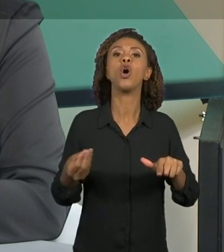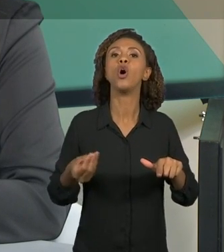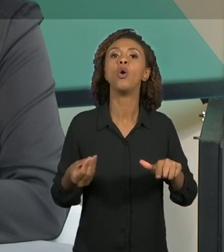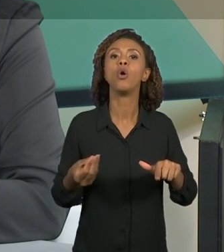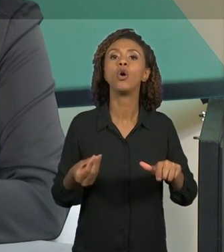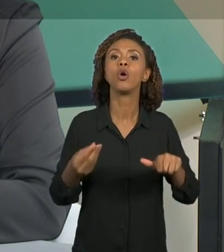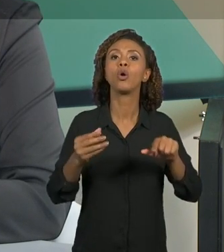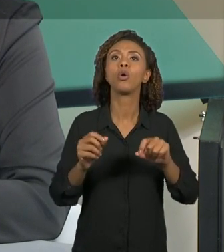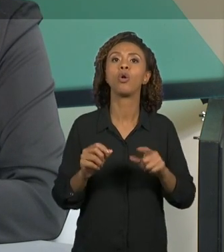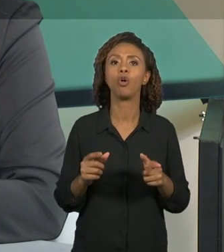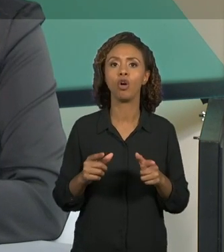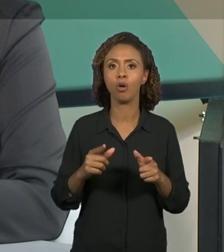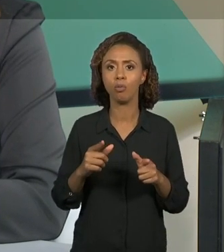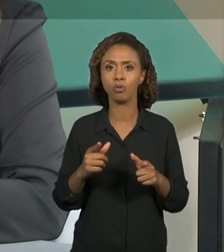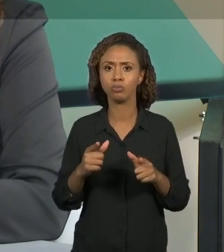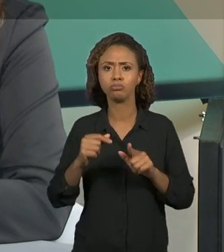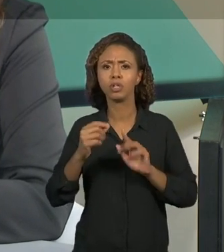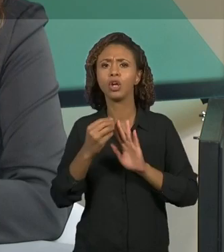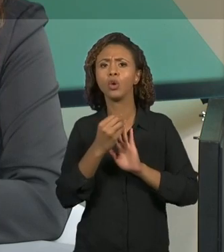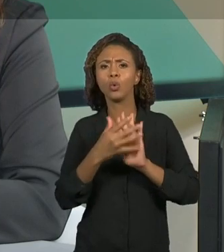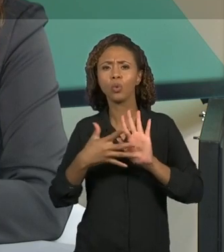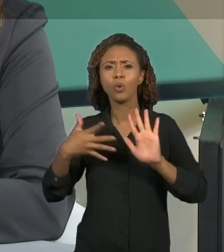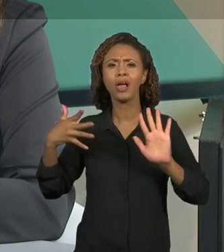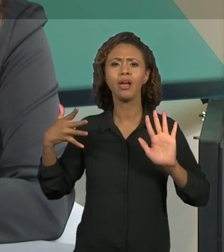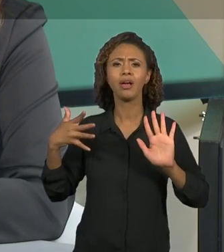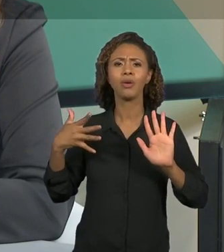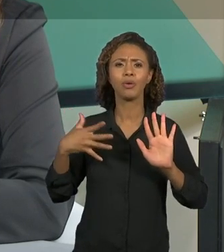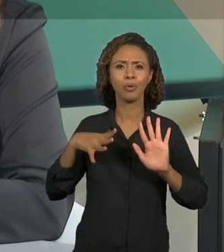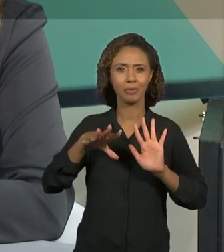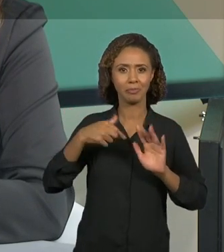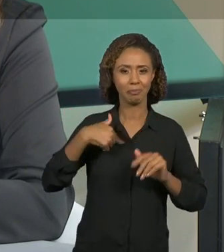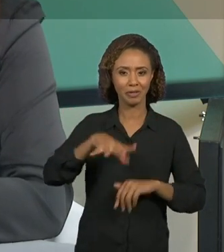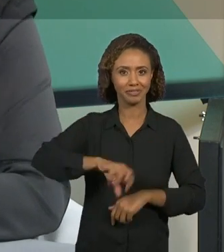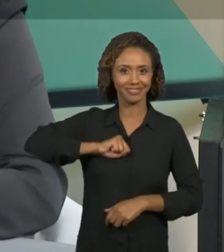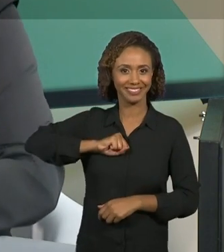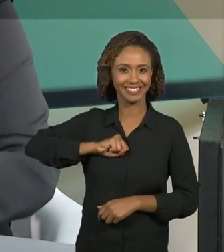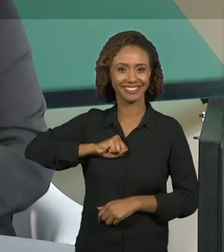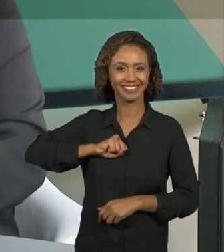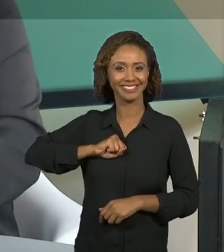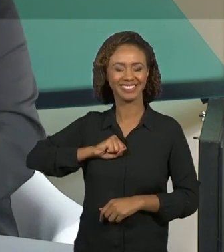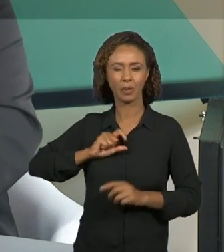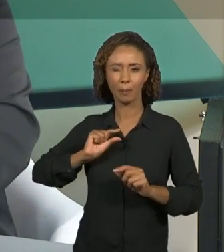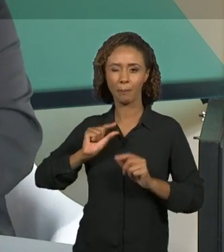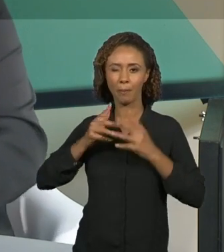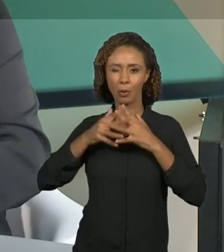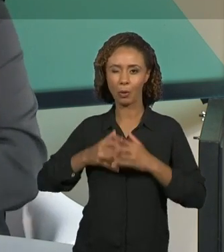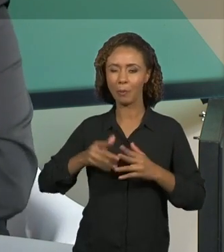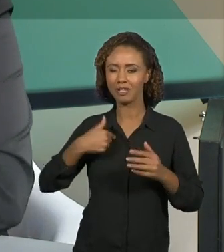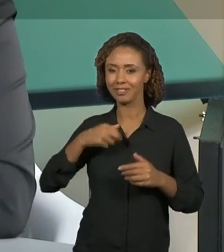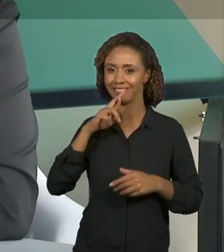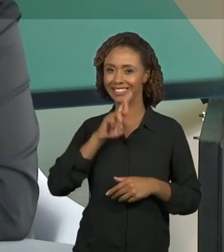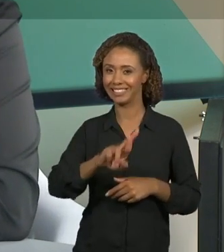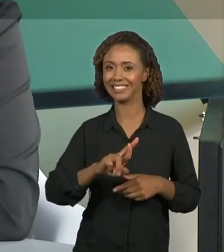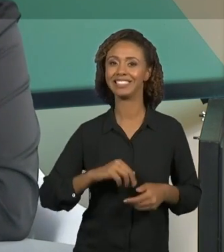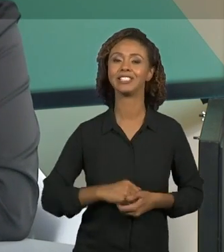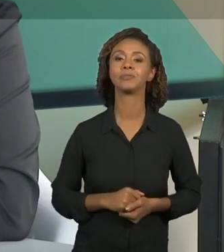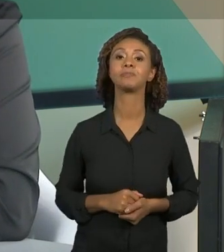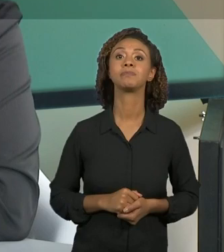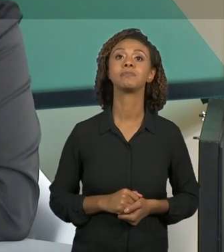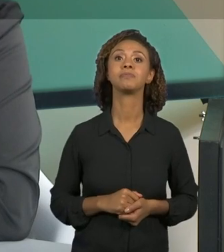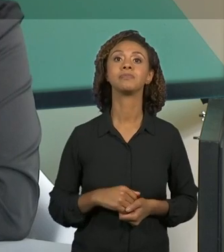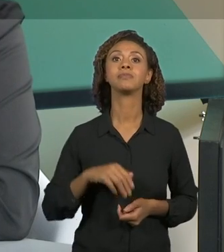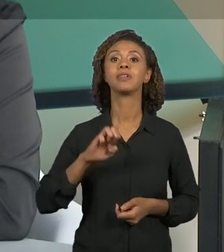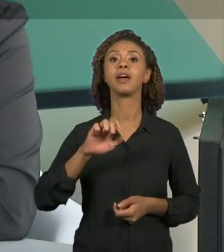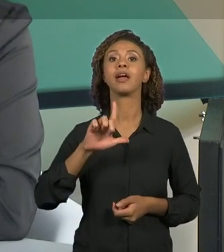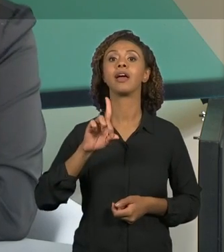emitida fala sobre o currículo isso que eu vou guardar e vou pegar essa daqui para mim ela pouquinho mais complexa mas vamos lá então assim é o